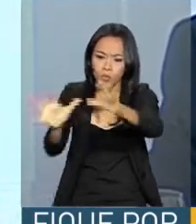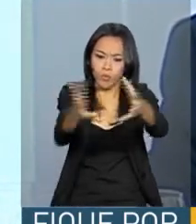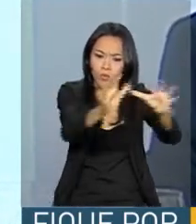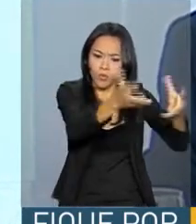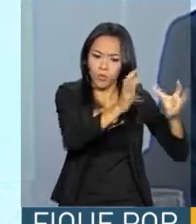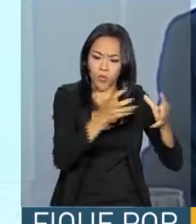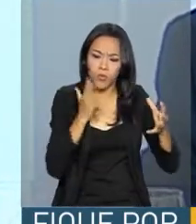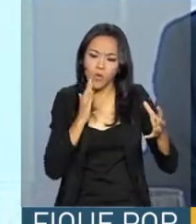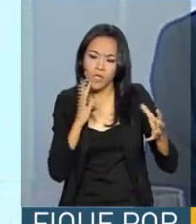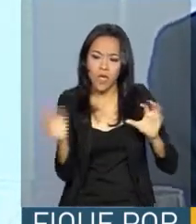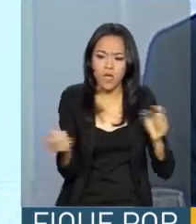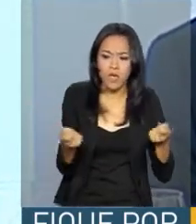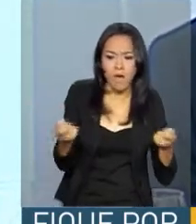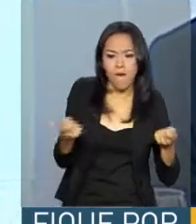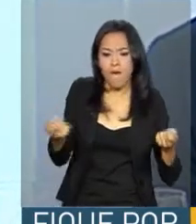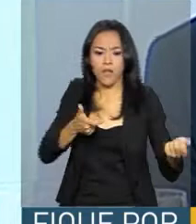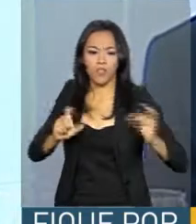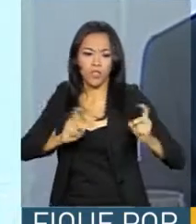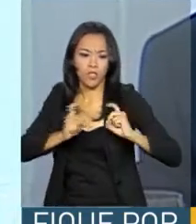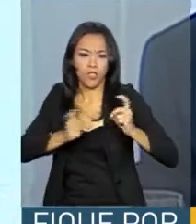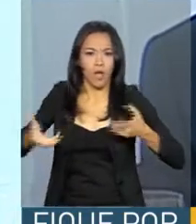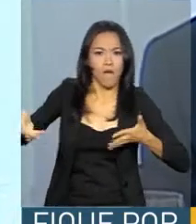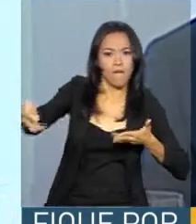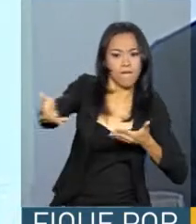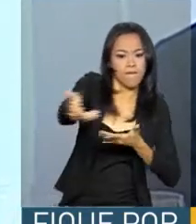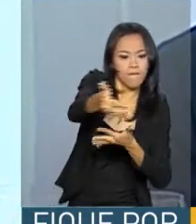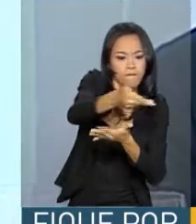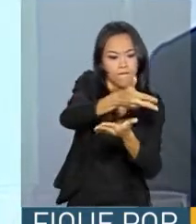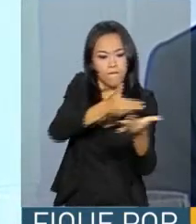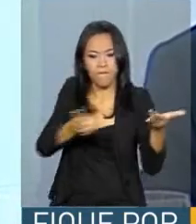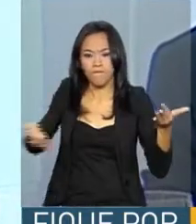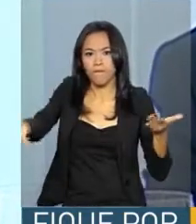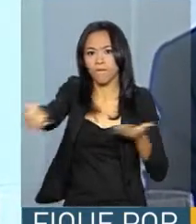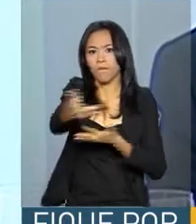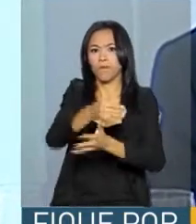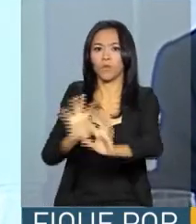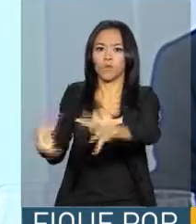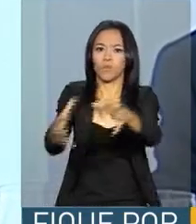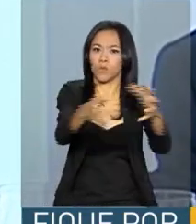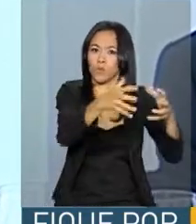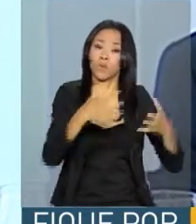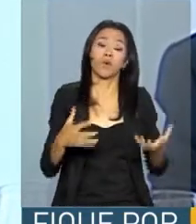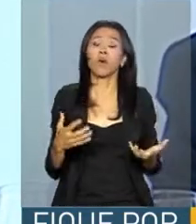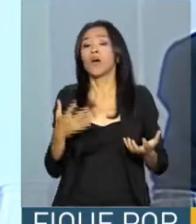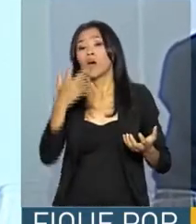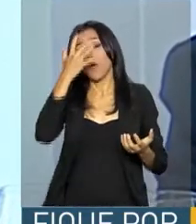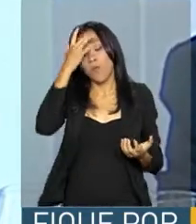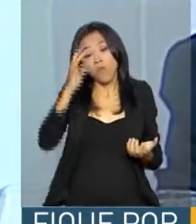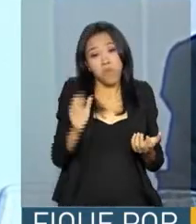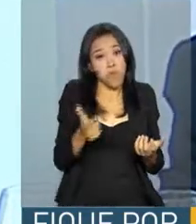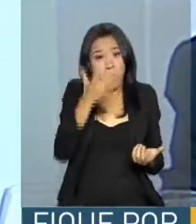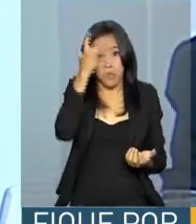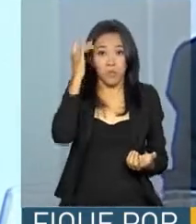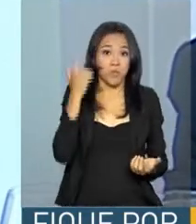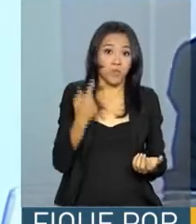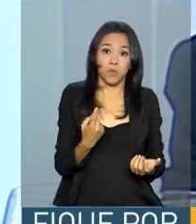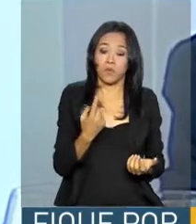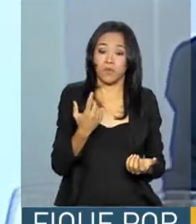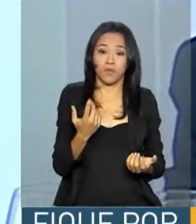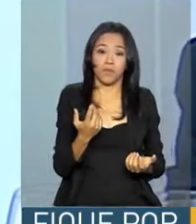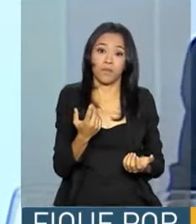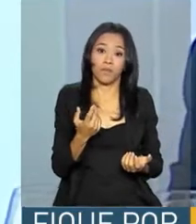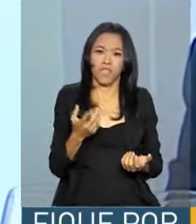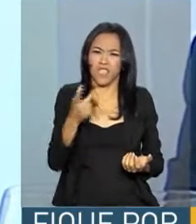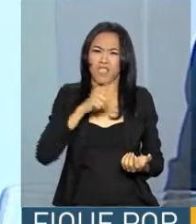que não seja guiado pelo vamos dizer assim, por um certo mal-estar. Vou usar a